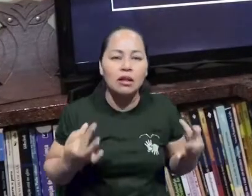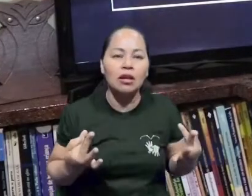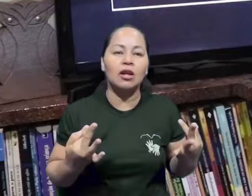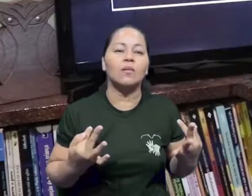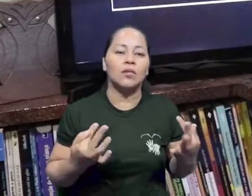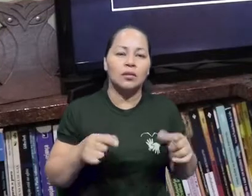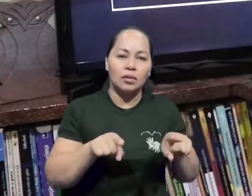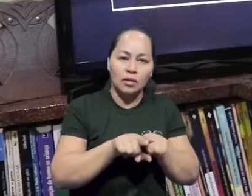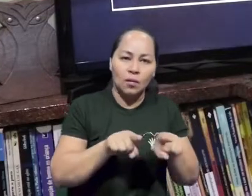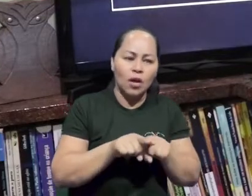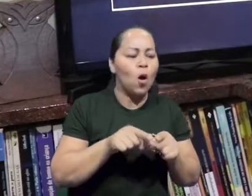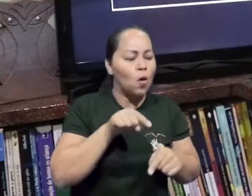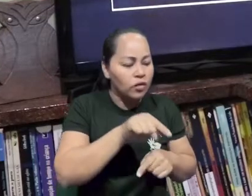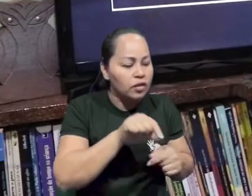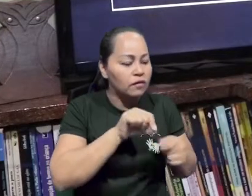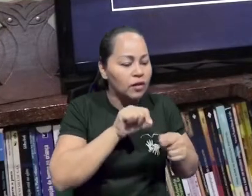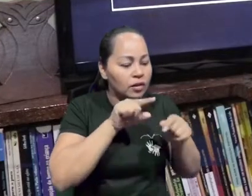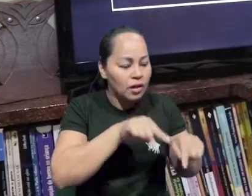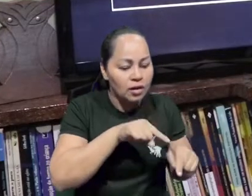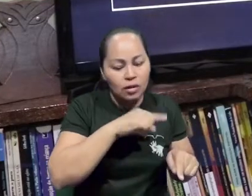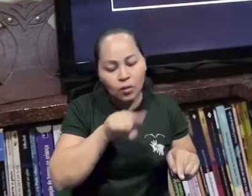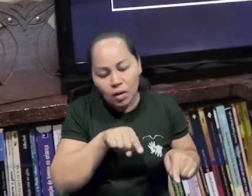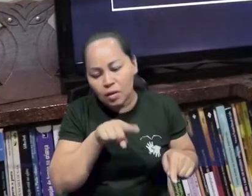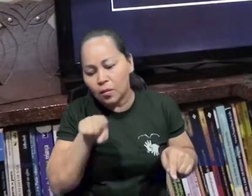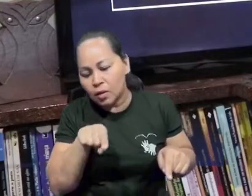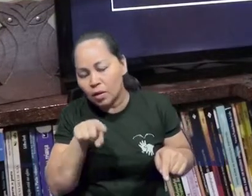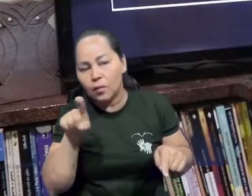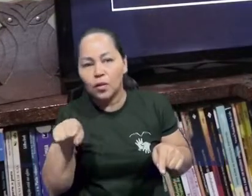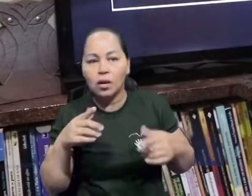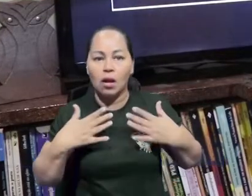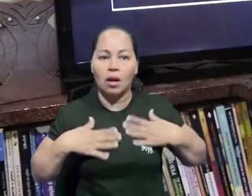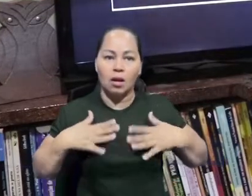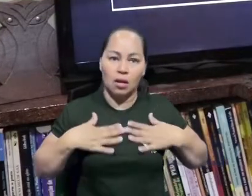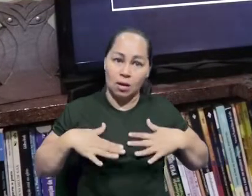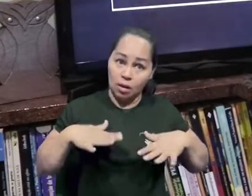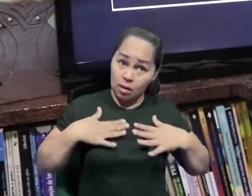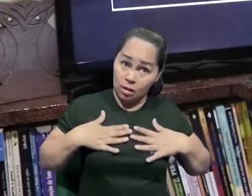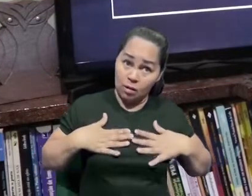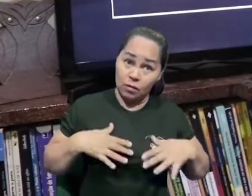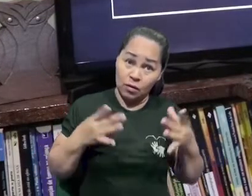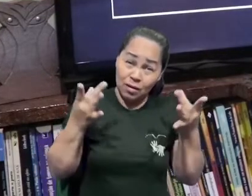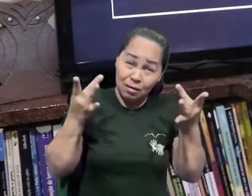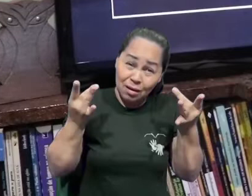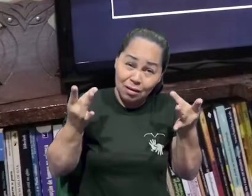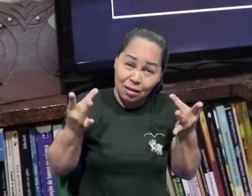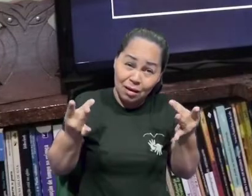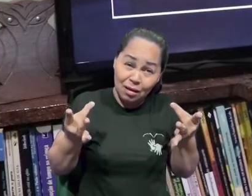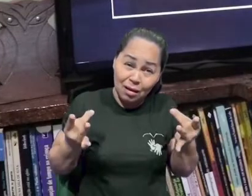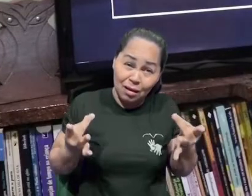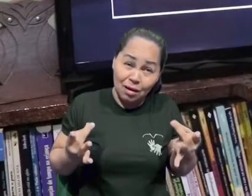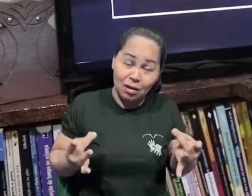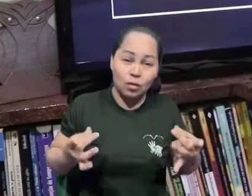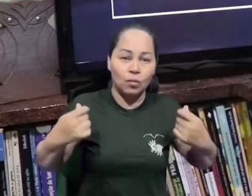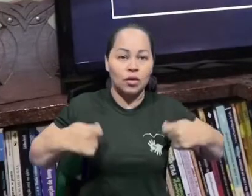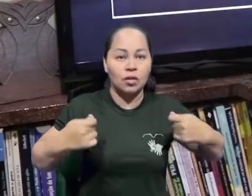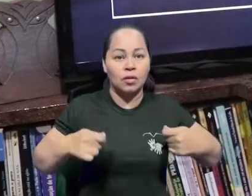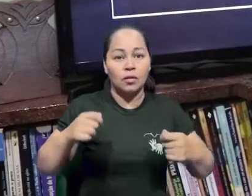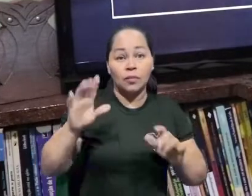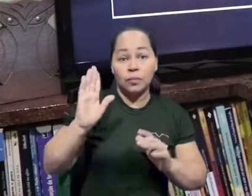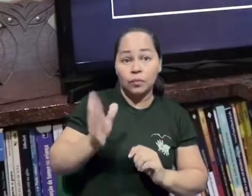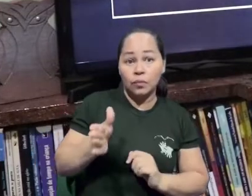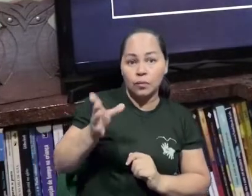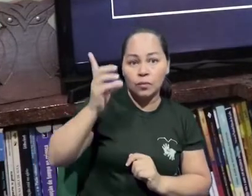complexos, dados de forma objetiva e minuciosa. Tá? Tem que ser muito detalhado. No caso do